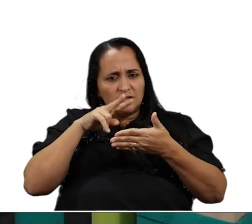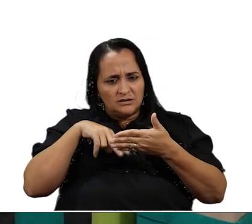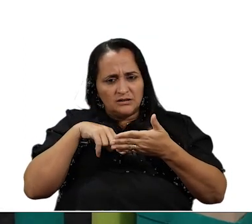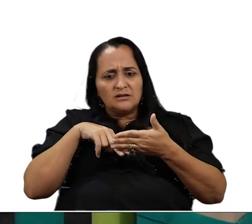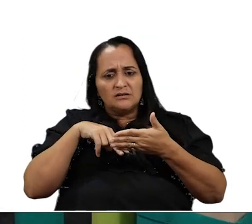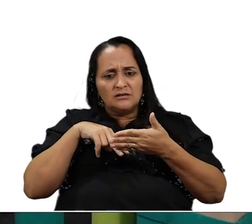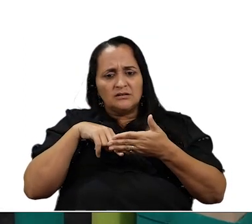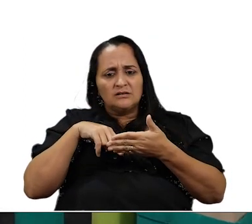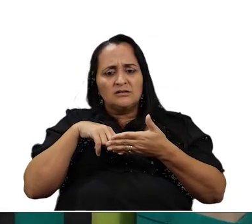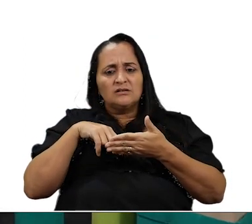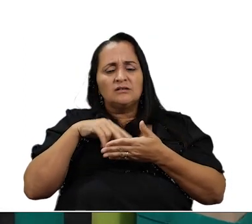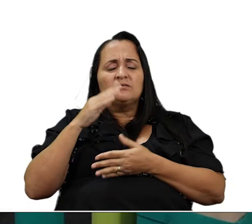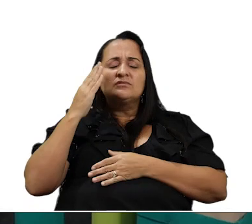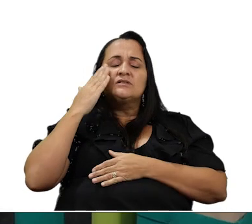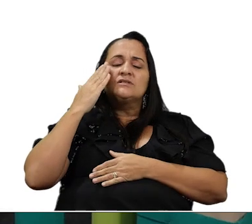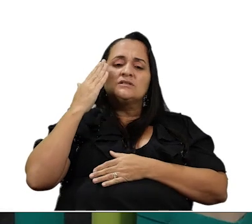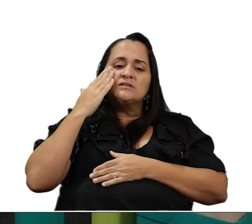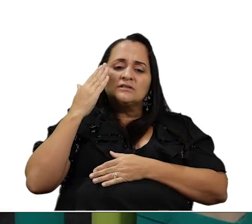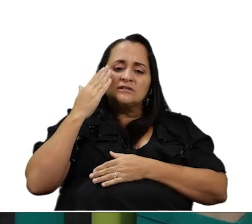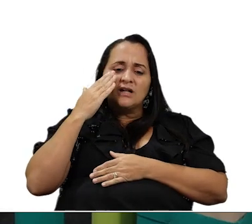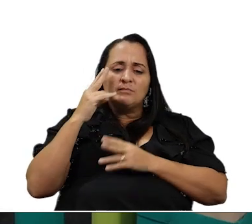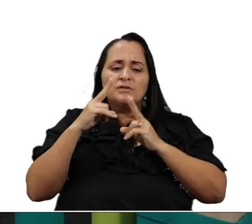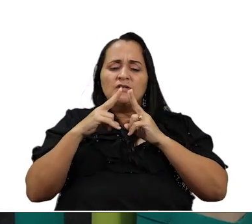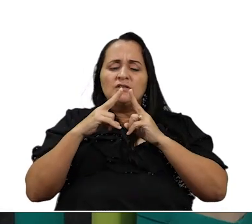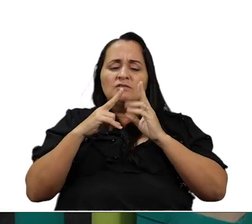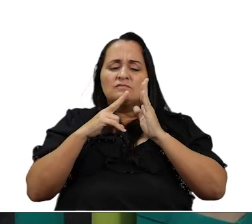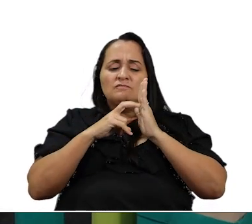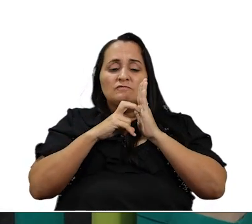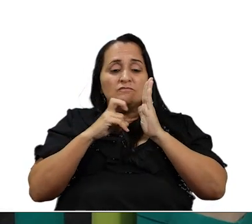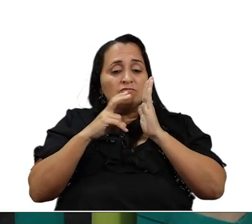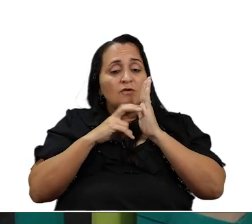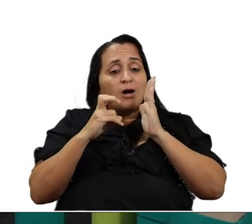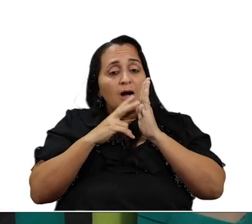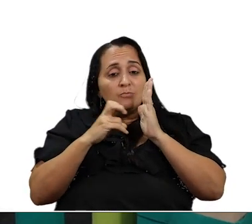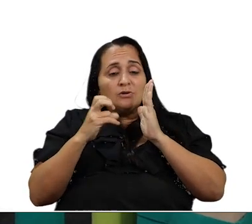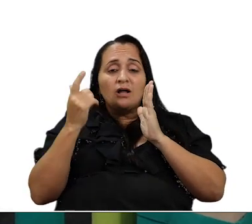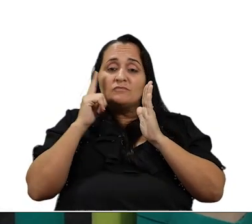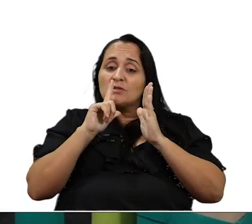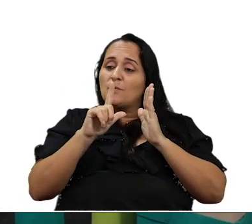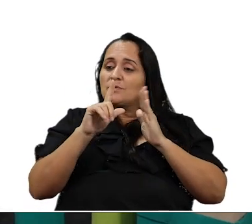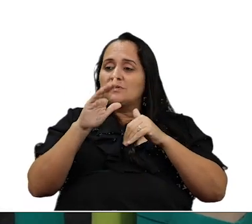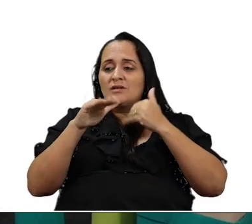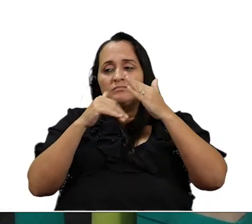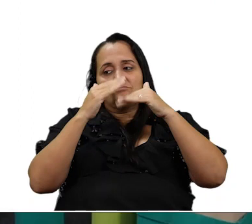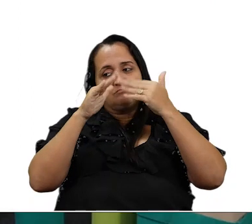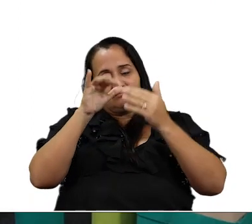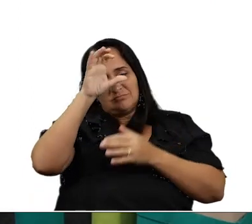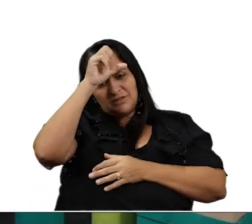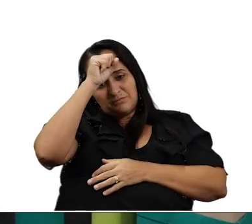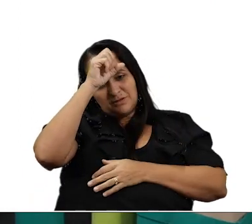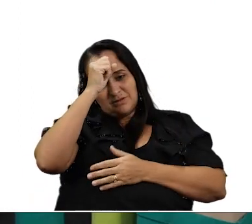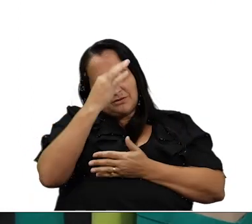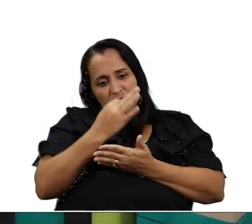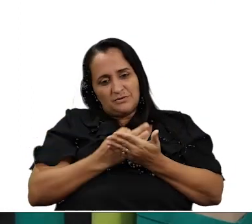as pessoas falando, mais vocabulário você vai ter. E isso é importante na hora de compreender um texto, tá